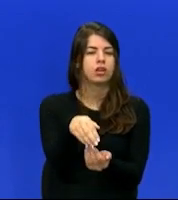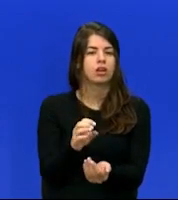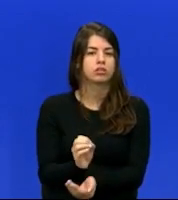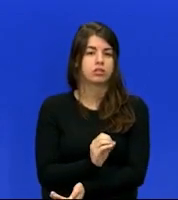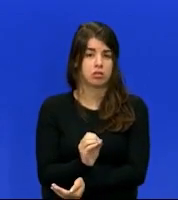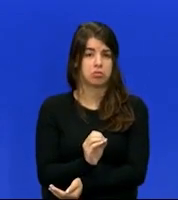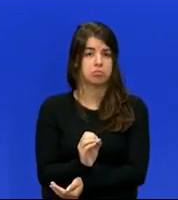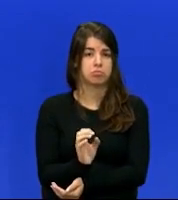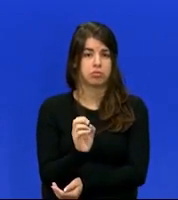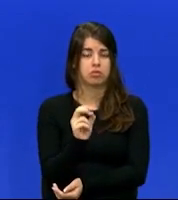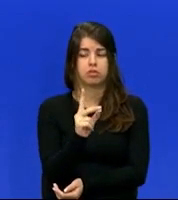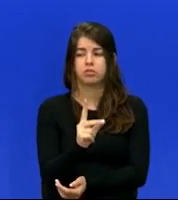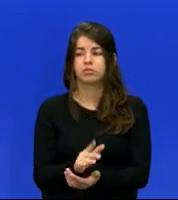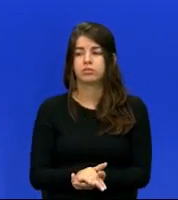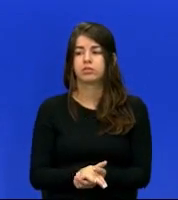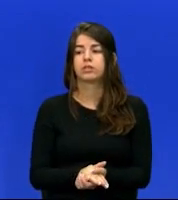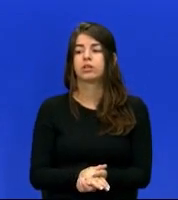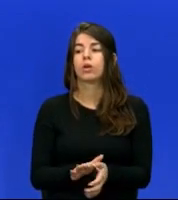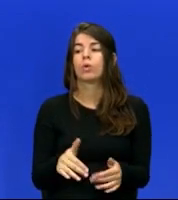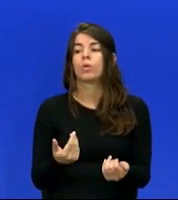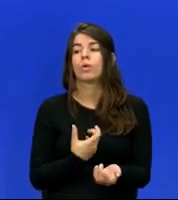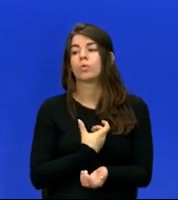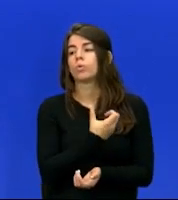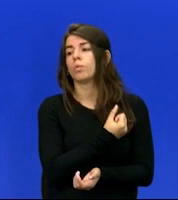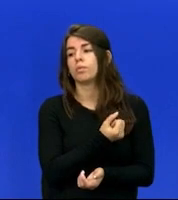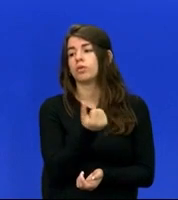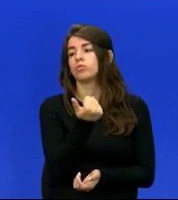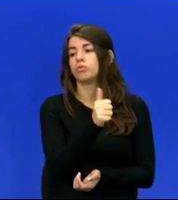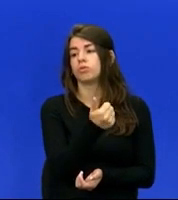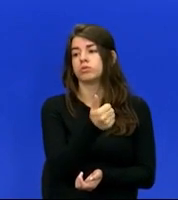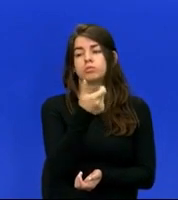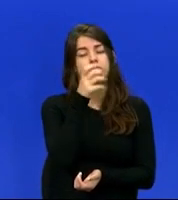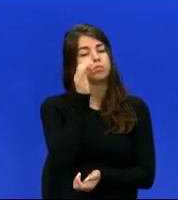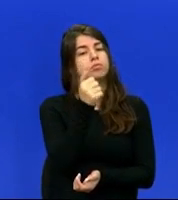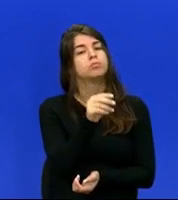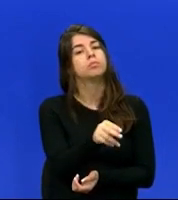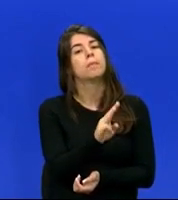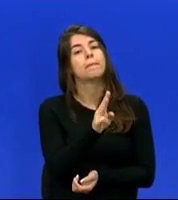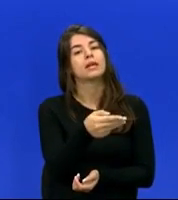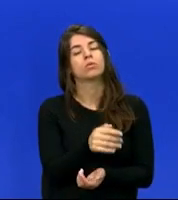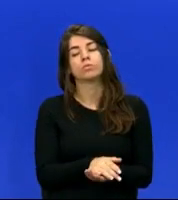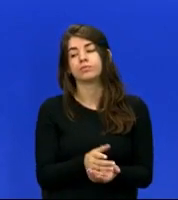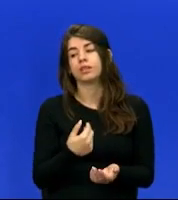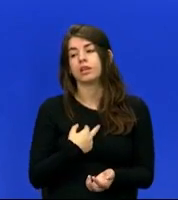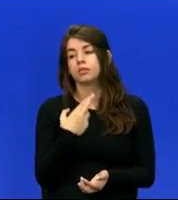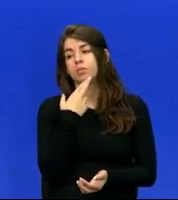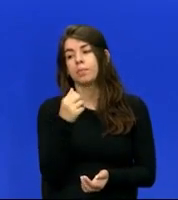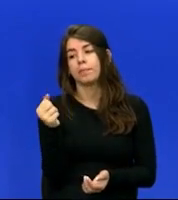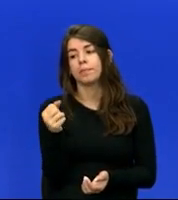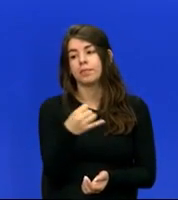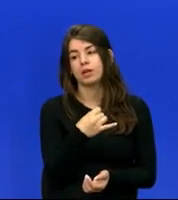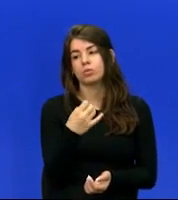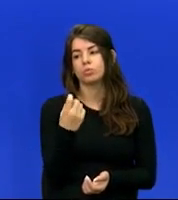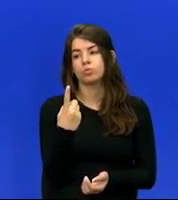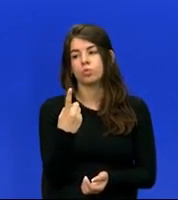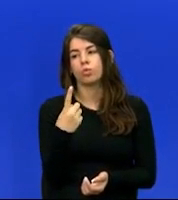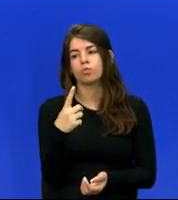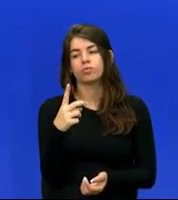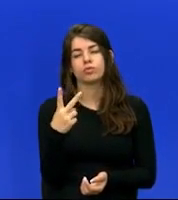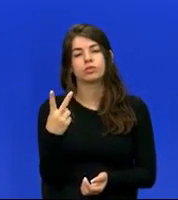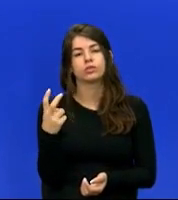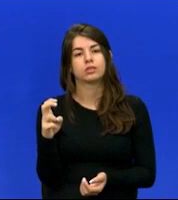Z, é 0. Então, quanto equivale a esses 11.000? Esses 11.000 equivale a menos